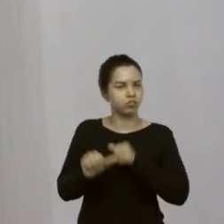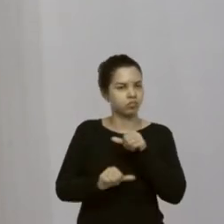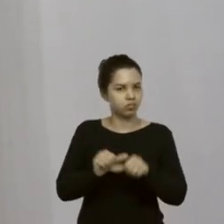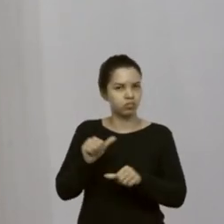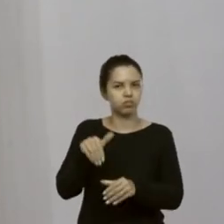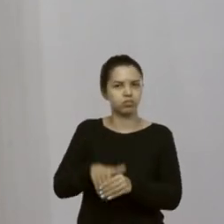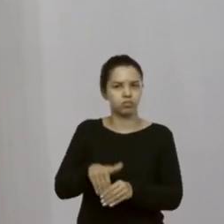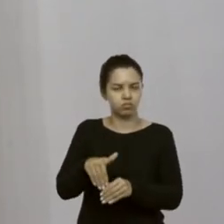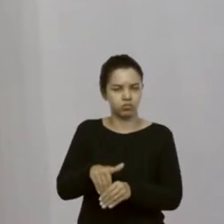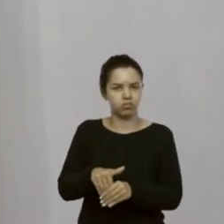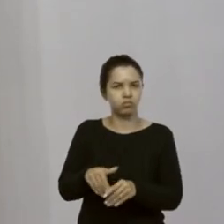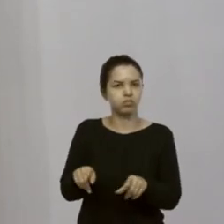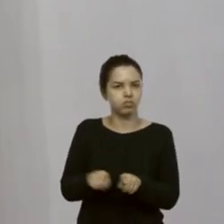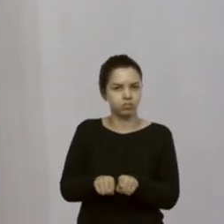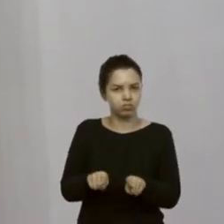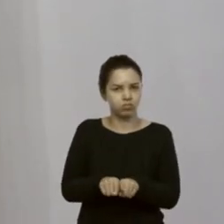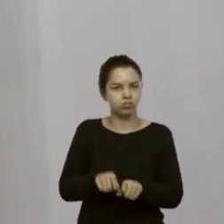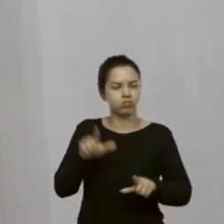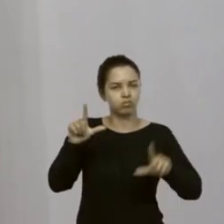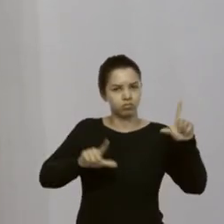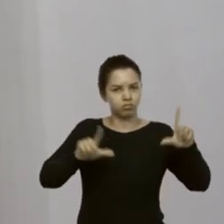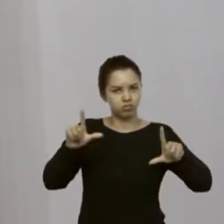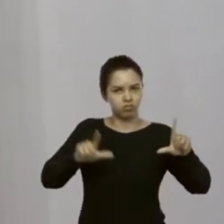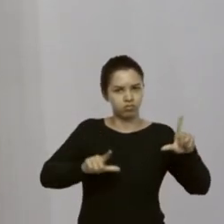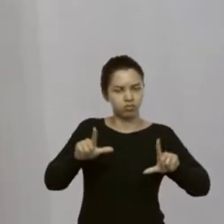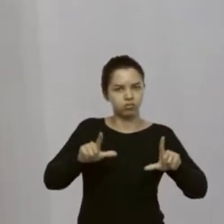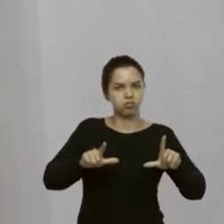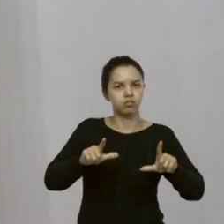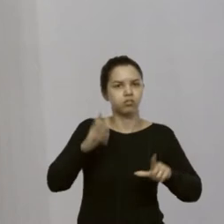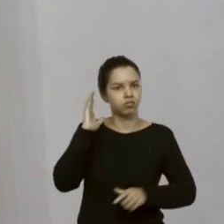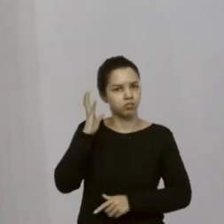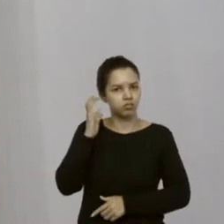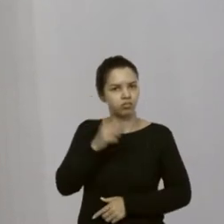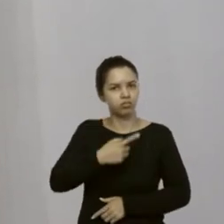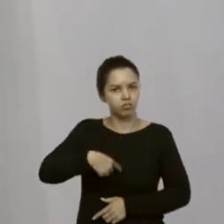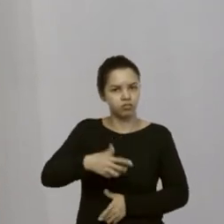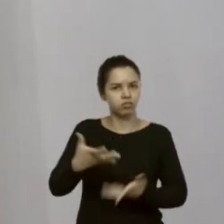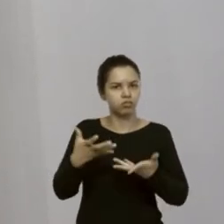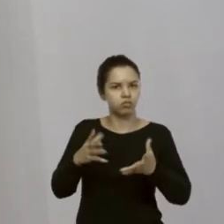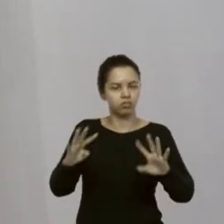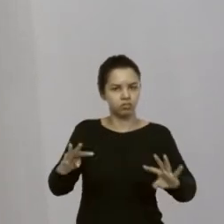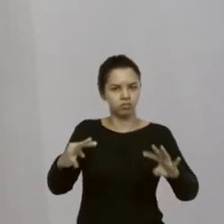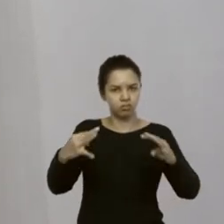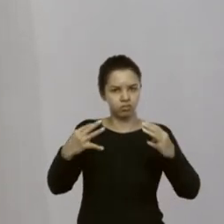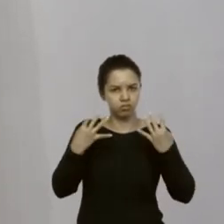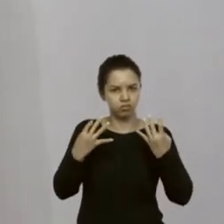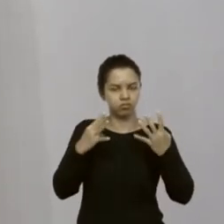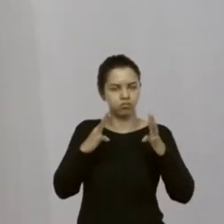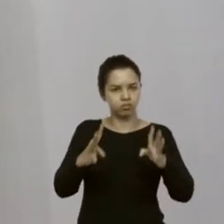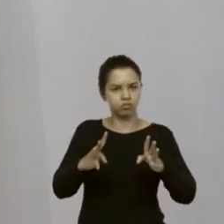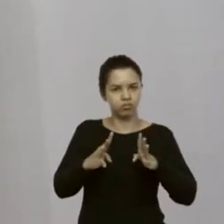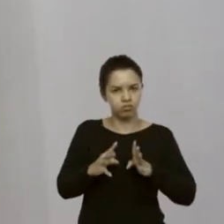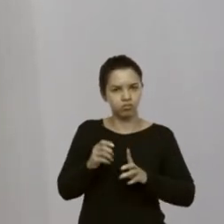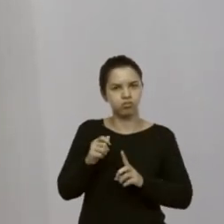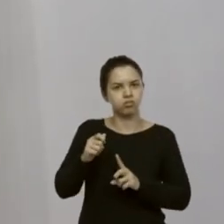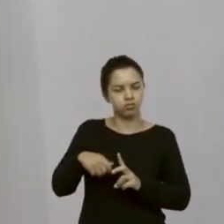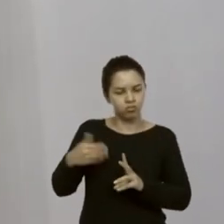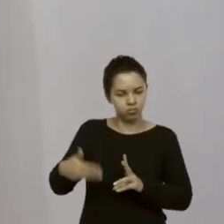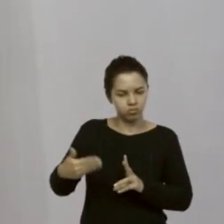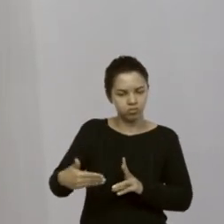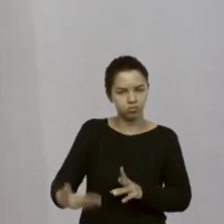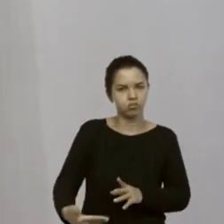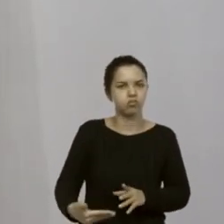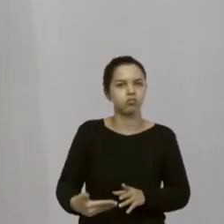também com o rádio e a televisão. A busca pela audiência e fidelidade é minuto a minuto. Se o ouvinte,